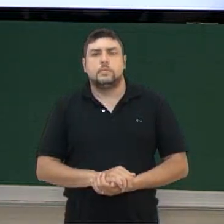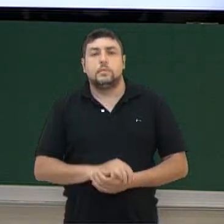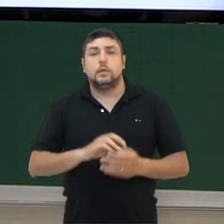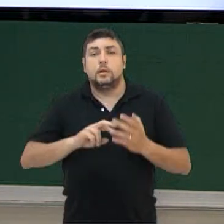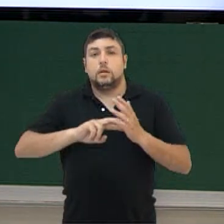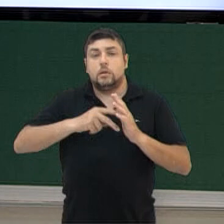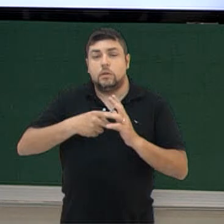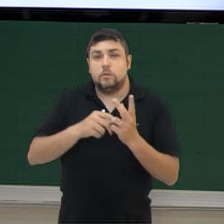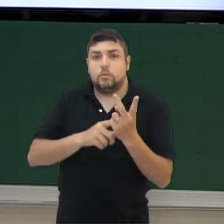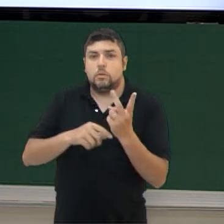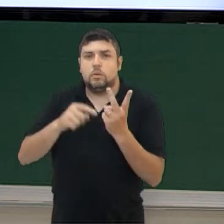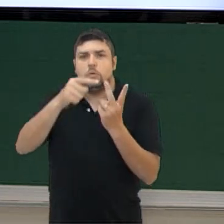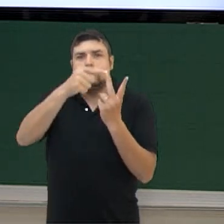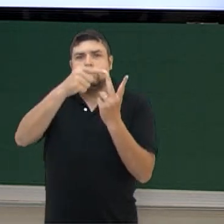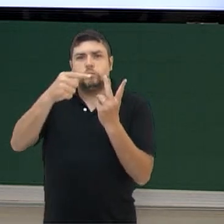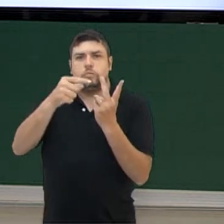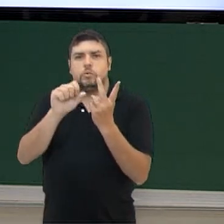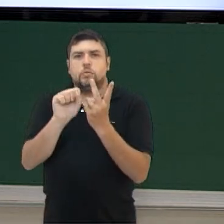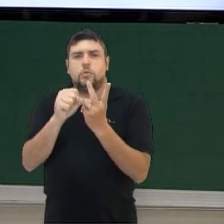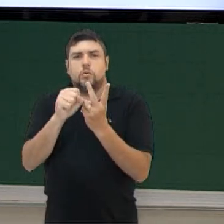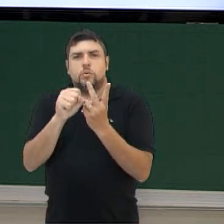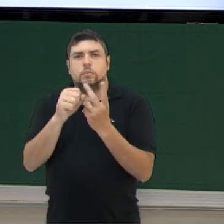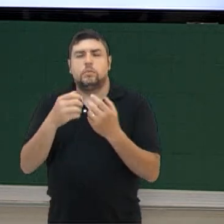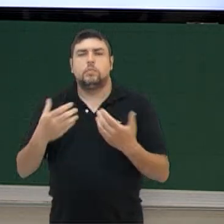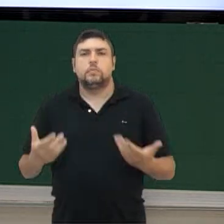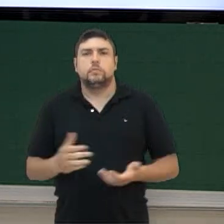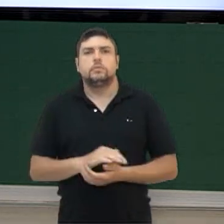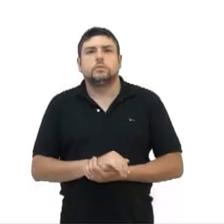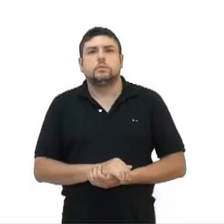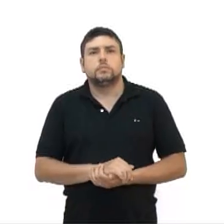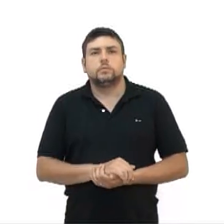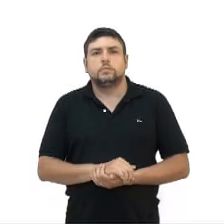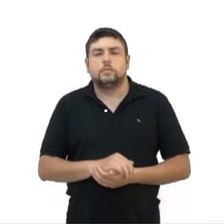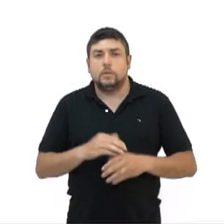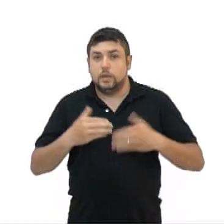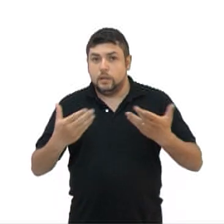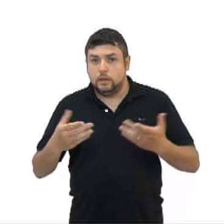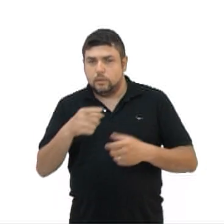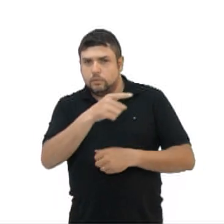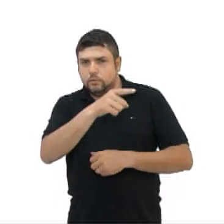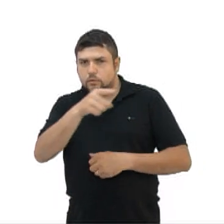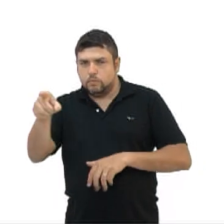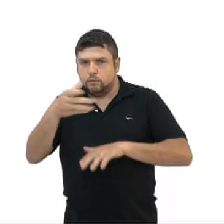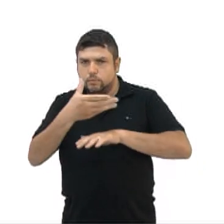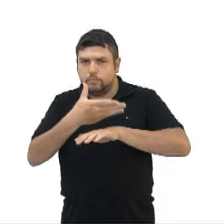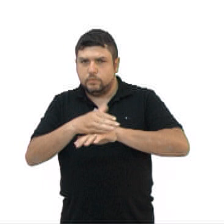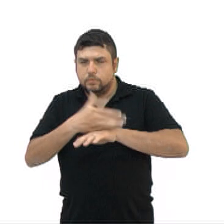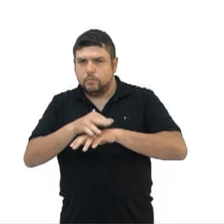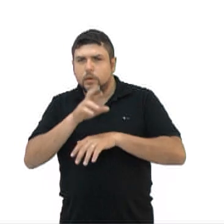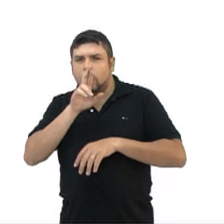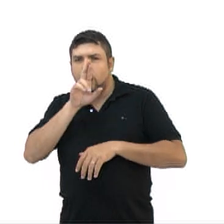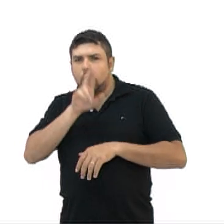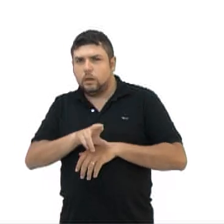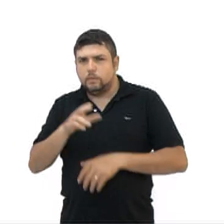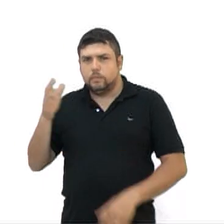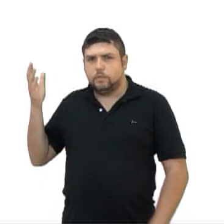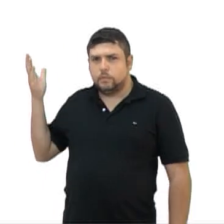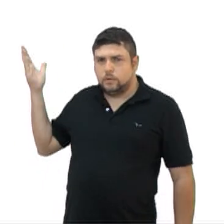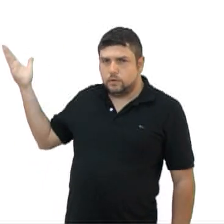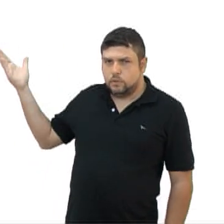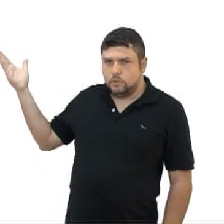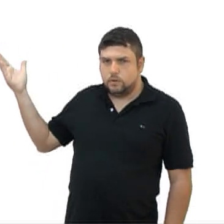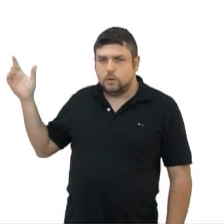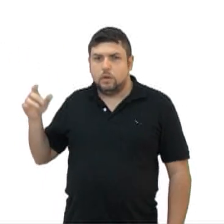quadrada de 8, certo? Então, eu vou deixar aqui para vocês fazerem, tá? Alguns exercícios. Esse aqui é